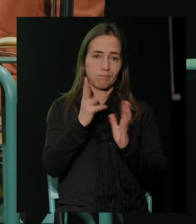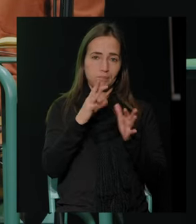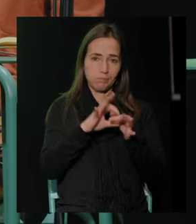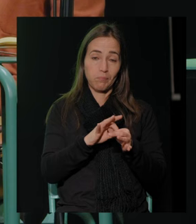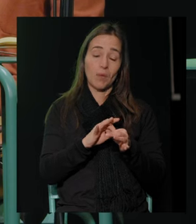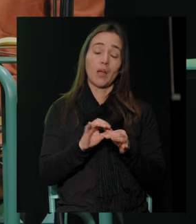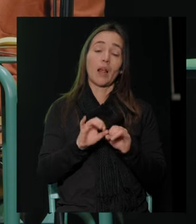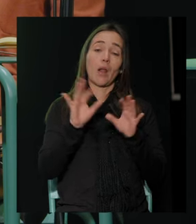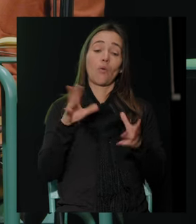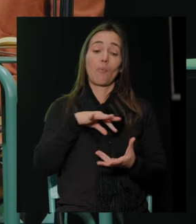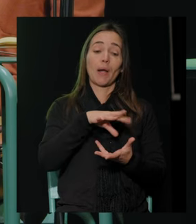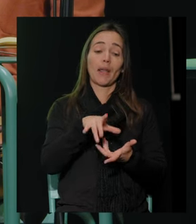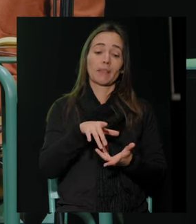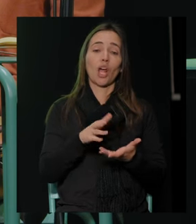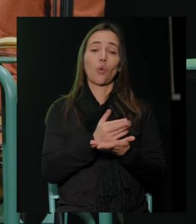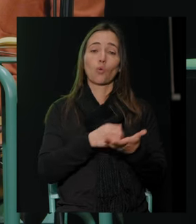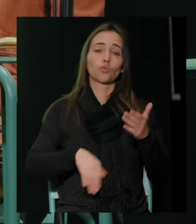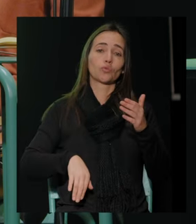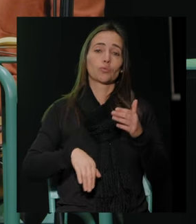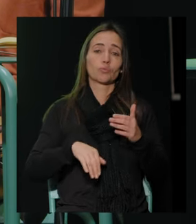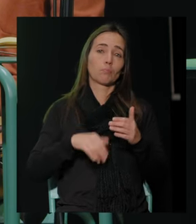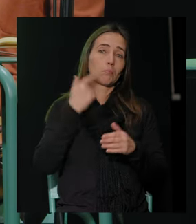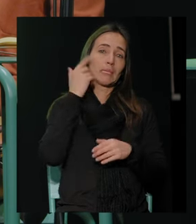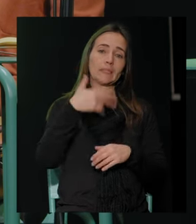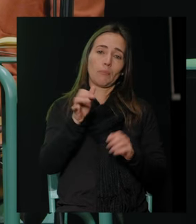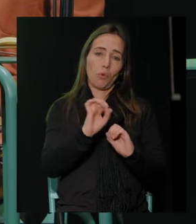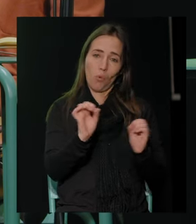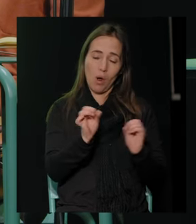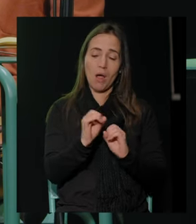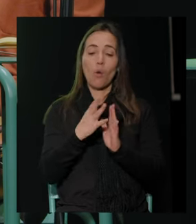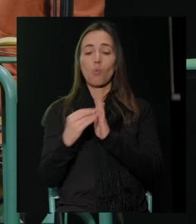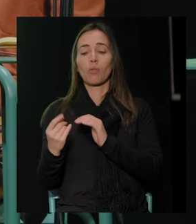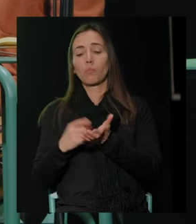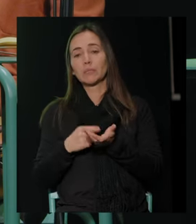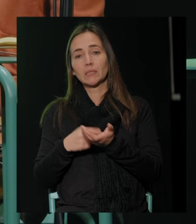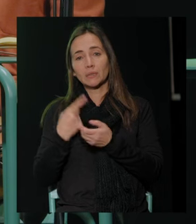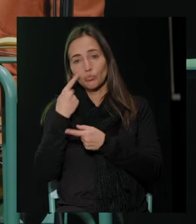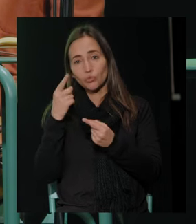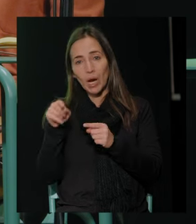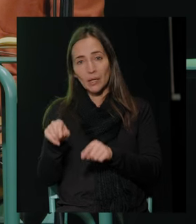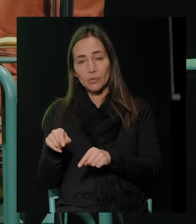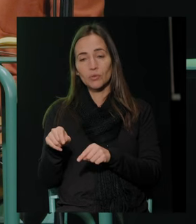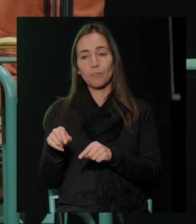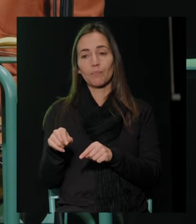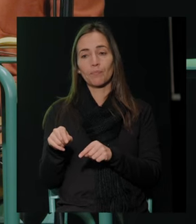não tem recursos ilimitados, e que os modelos têm que refletir isso, e que